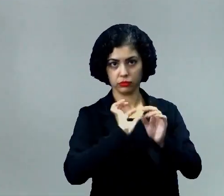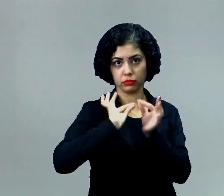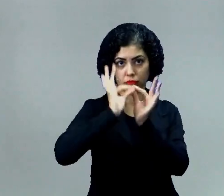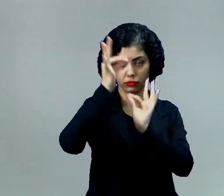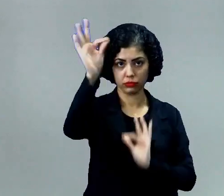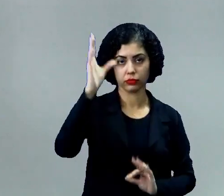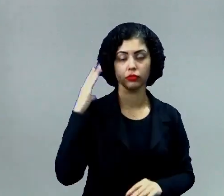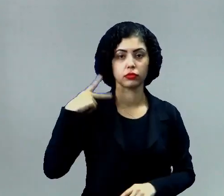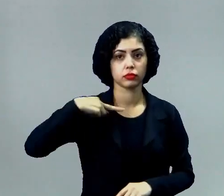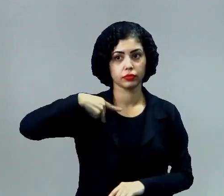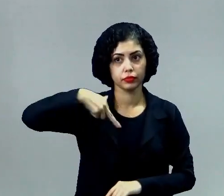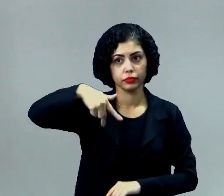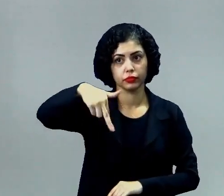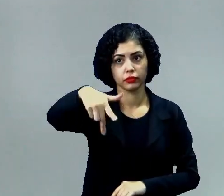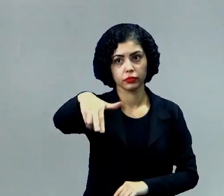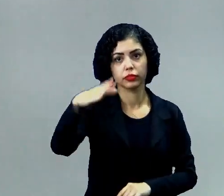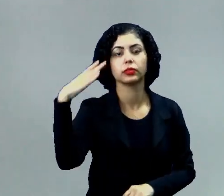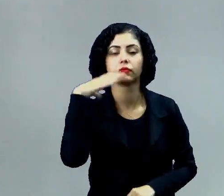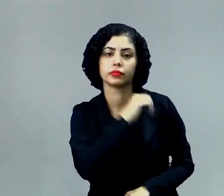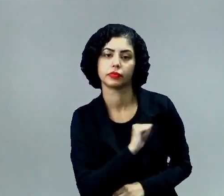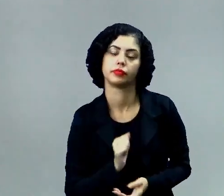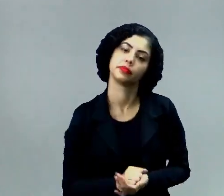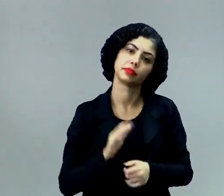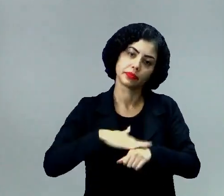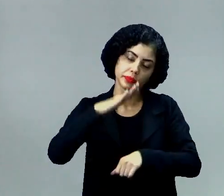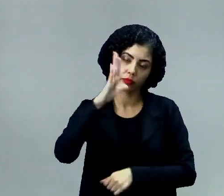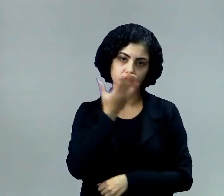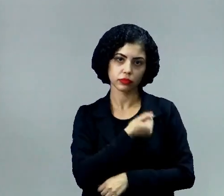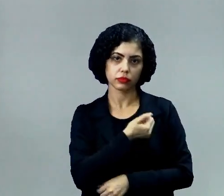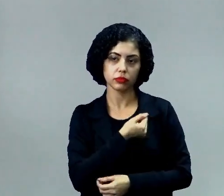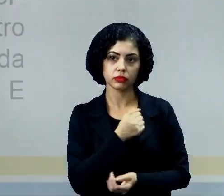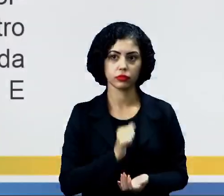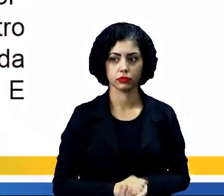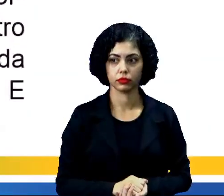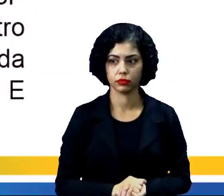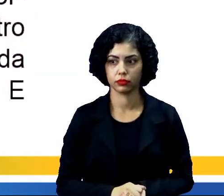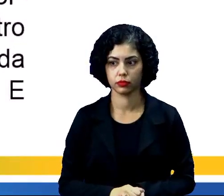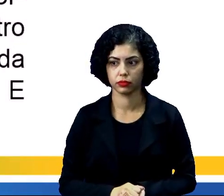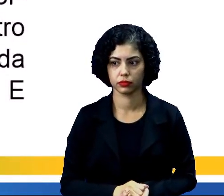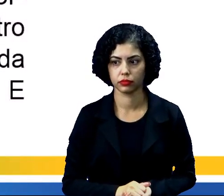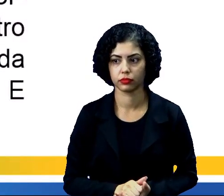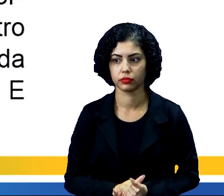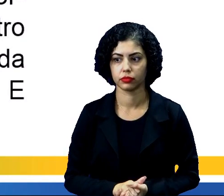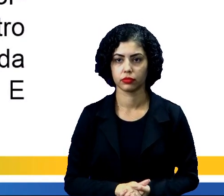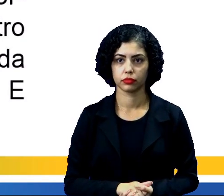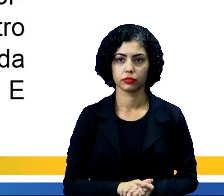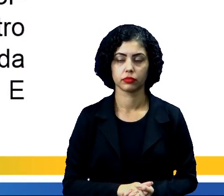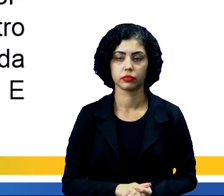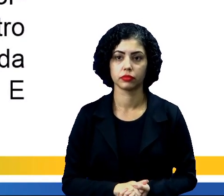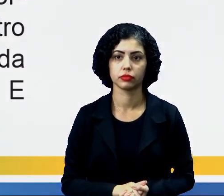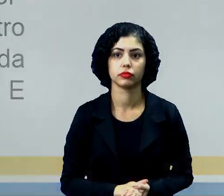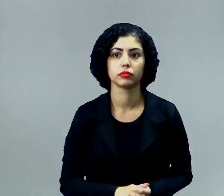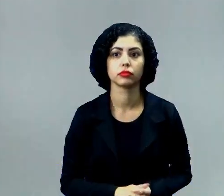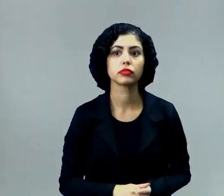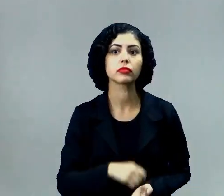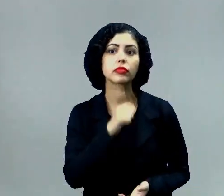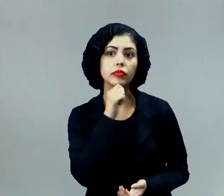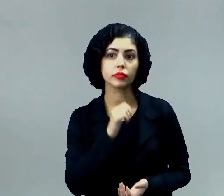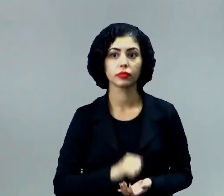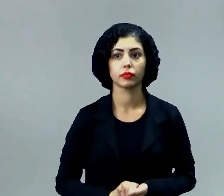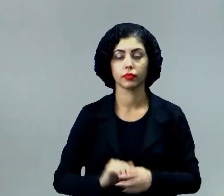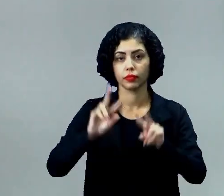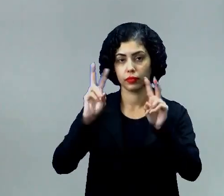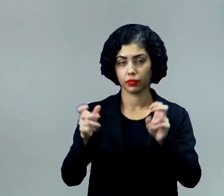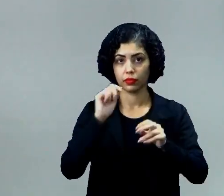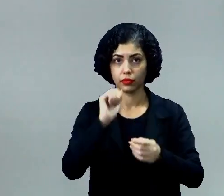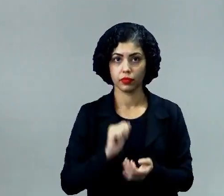lançar, percorrer, para poder ganhar o máximo número de pontos. Tinha uma observação aqui importante, que é